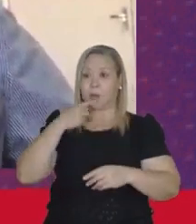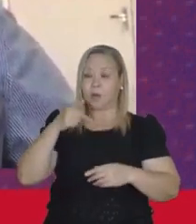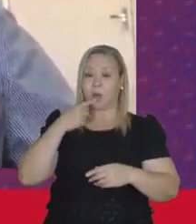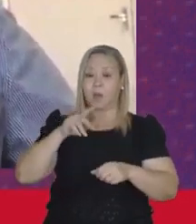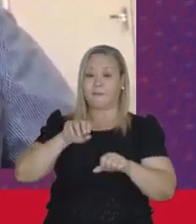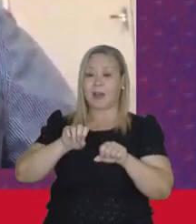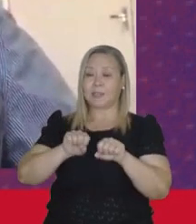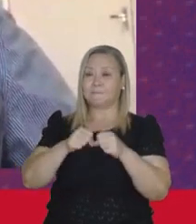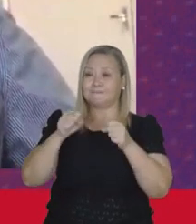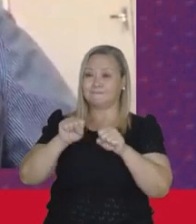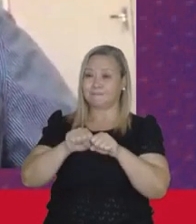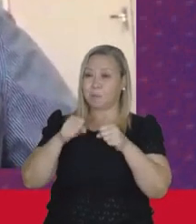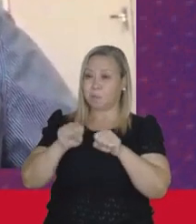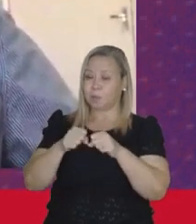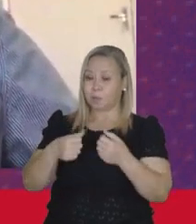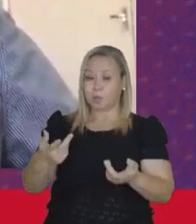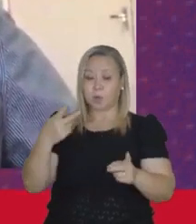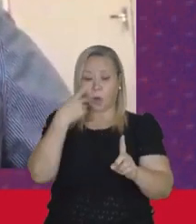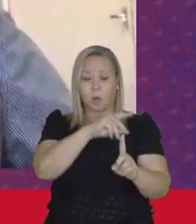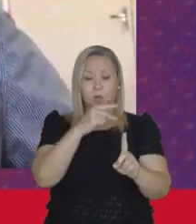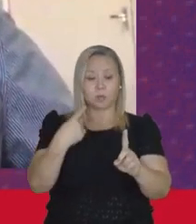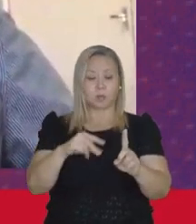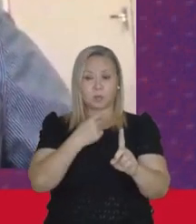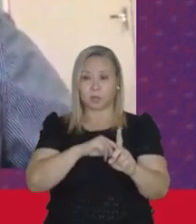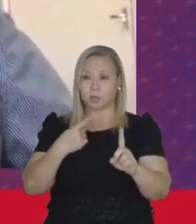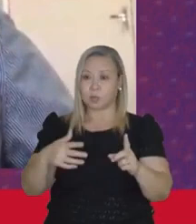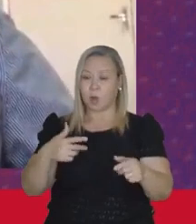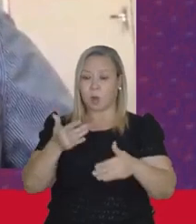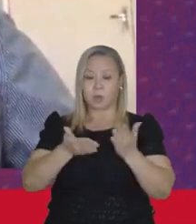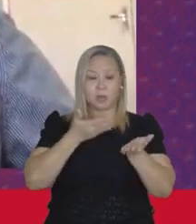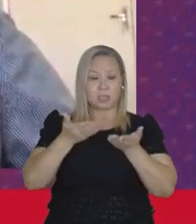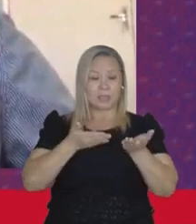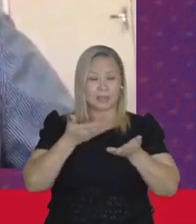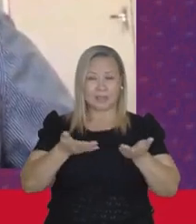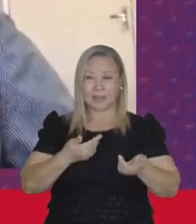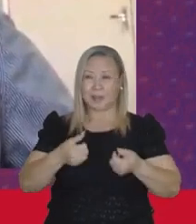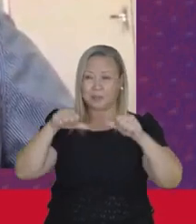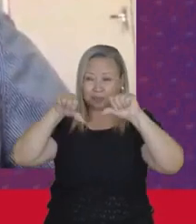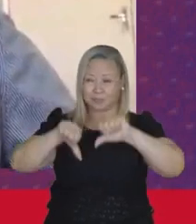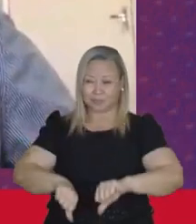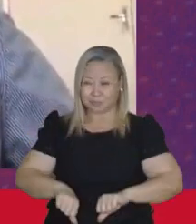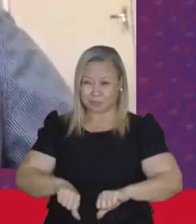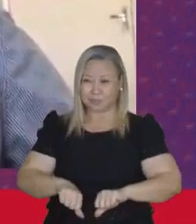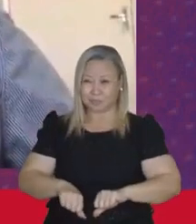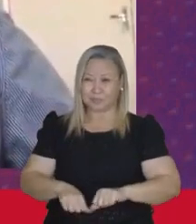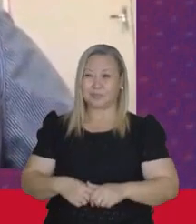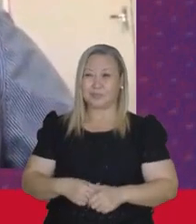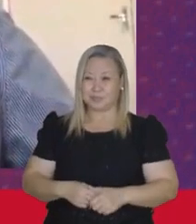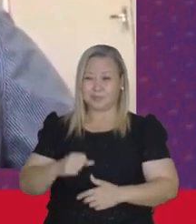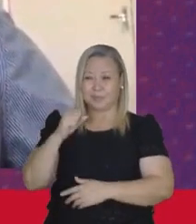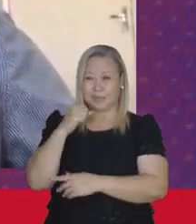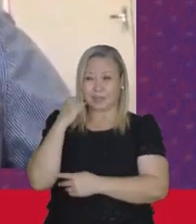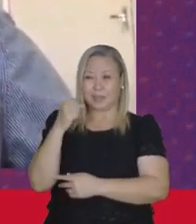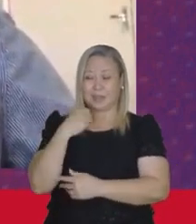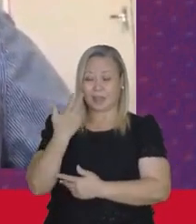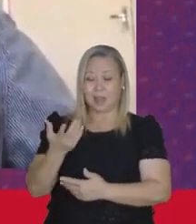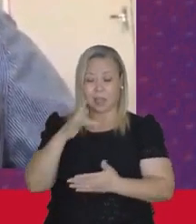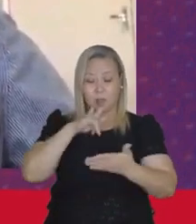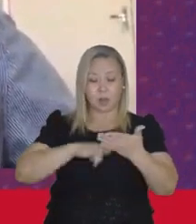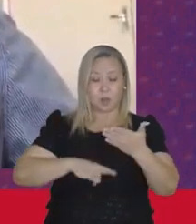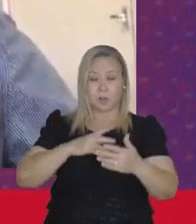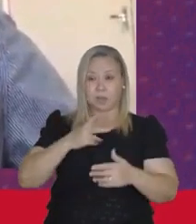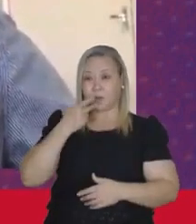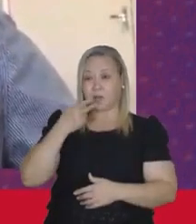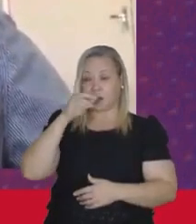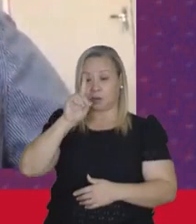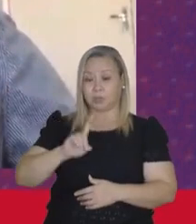Tortura e outros tratamentos e penas cruéis, desumanos ou degradantes, a Convenção sobre os